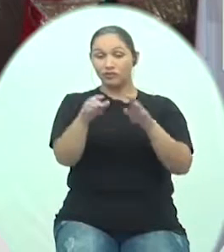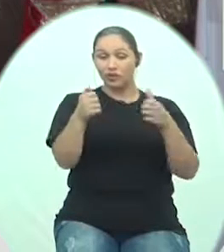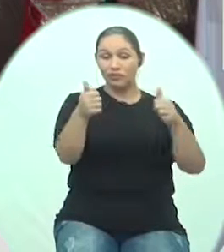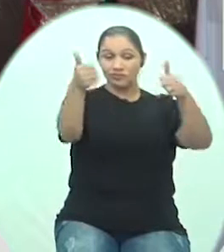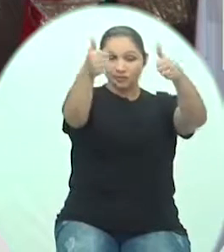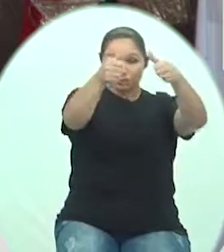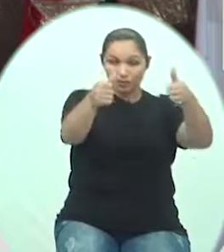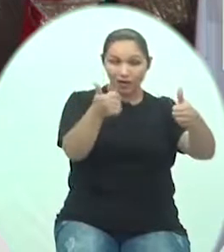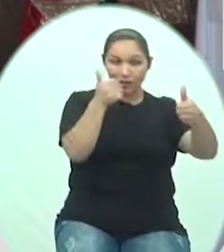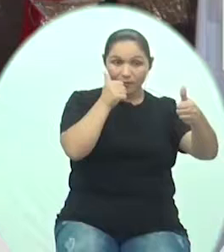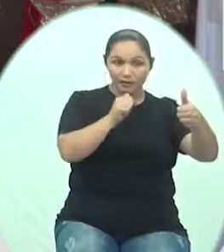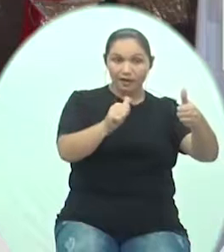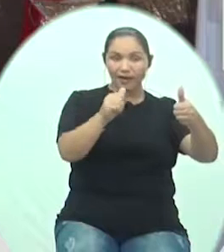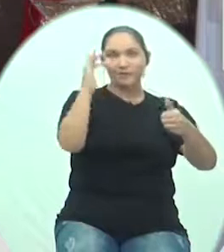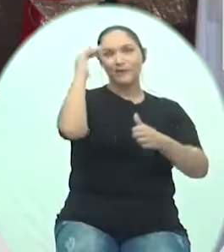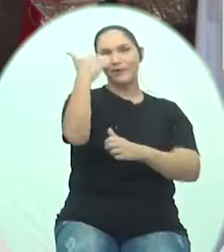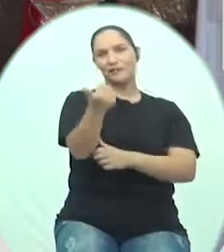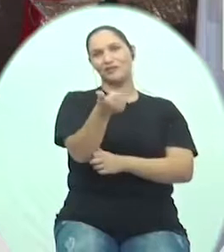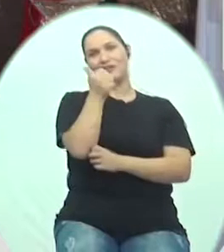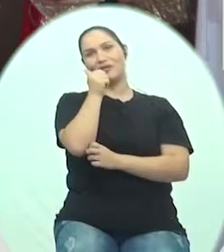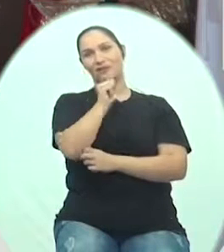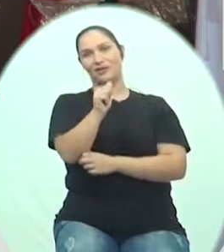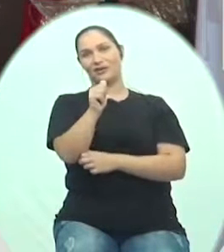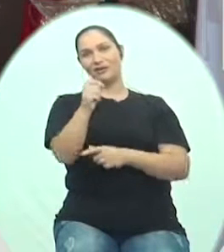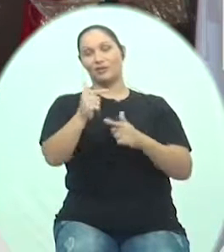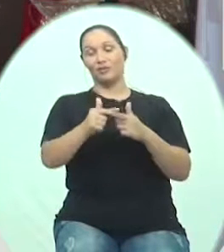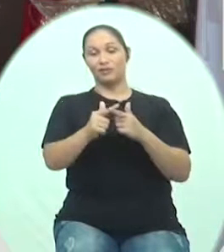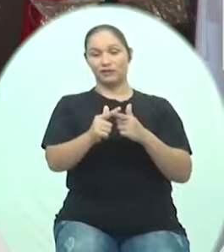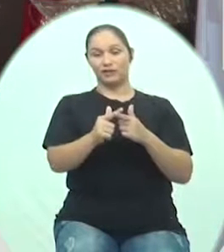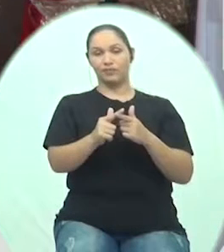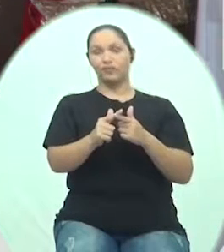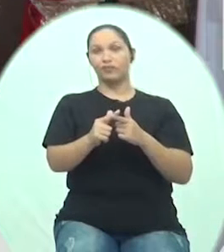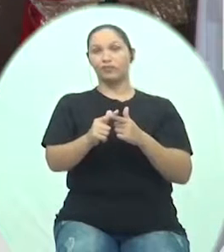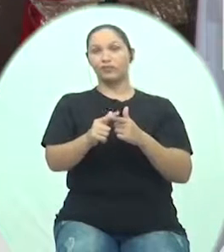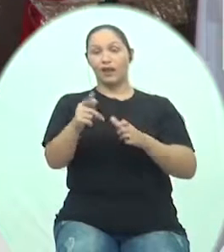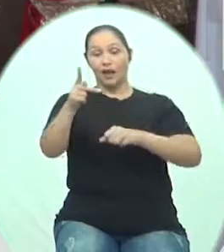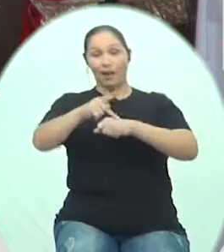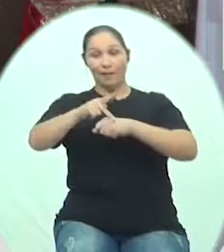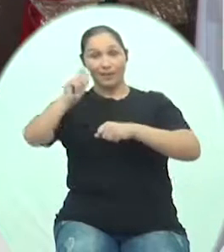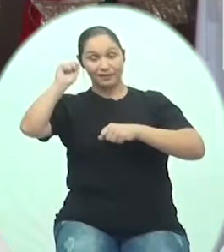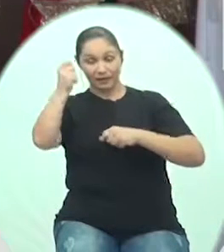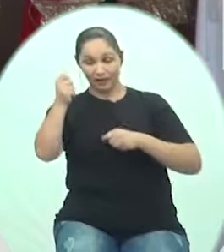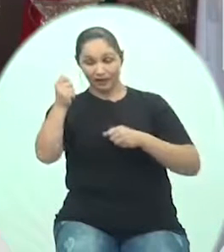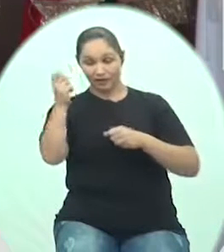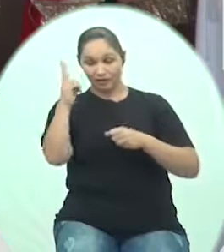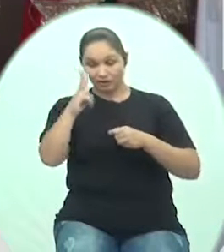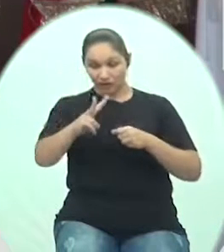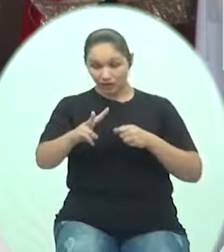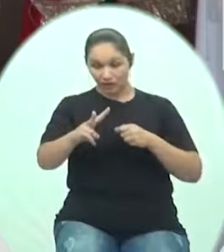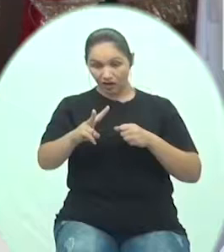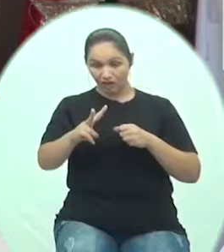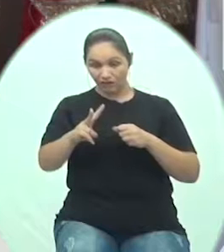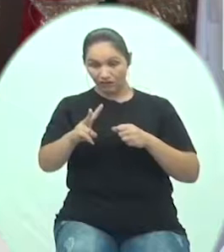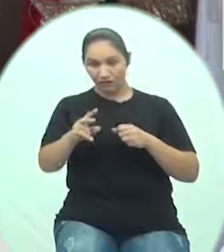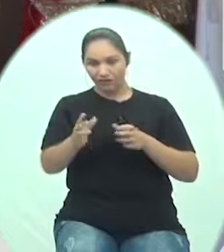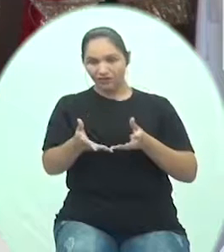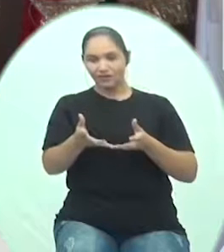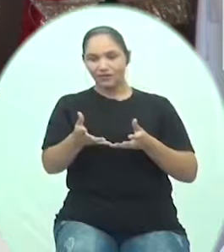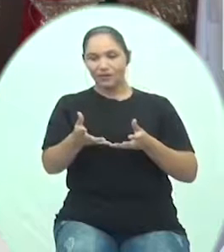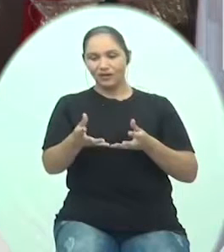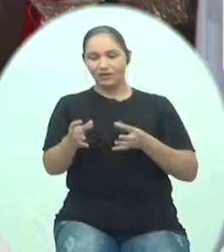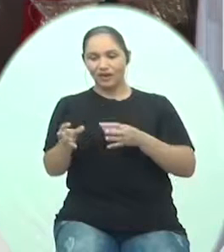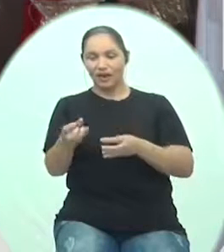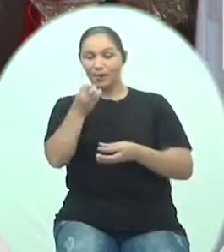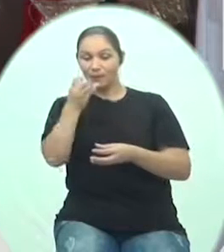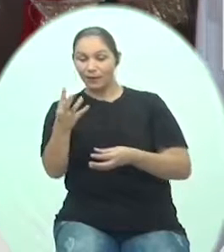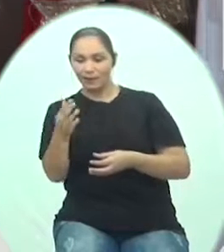de classificação do carvão e davam valor agregado ao carvão havia um faturamento maior por causa do trabalho dessas